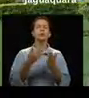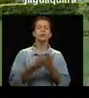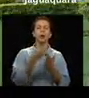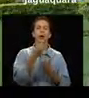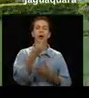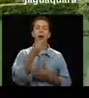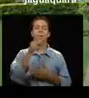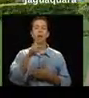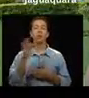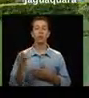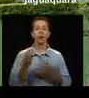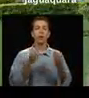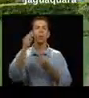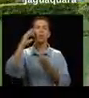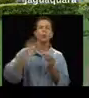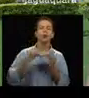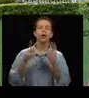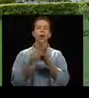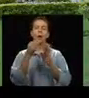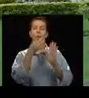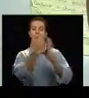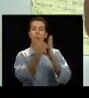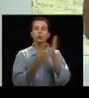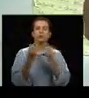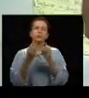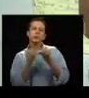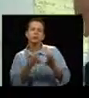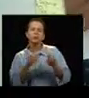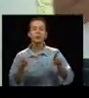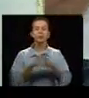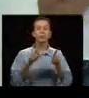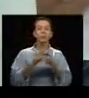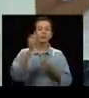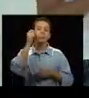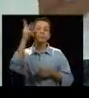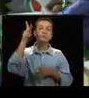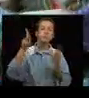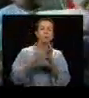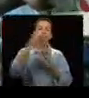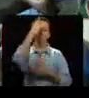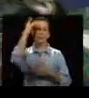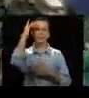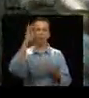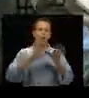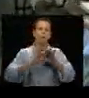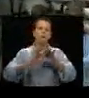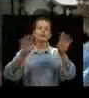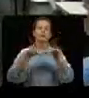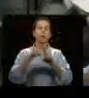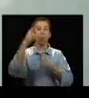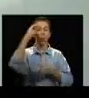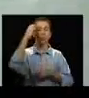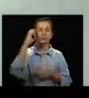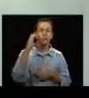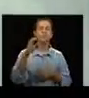Vamos estudar Paulo Freire, vamos compreender a sua proposta de educação, essa perspectiva de humanização,